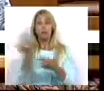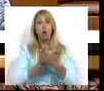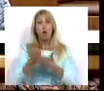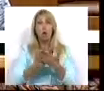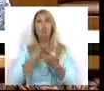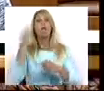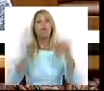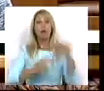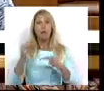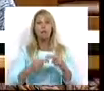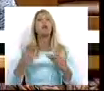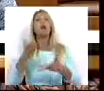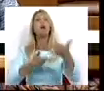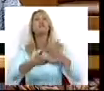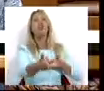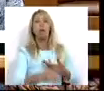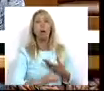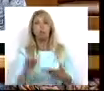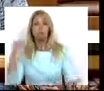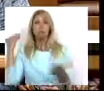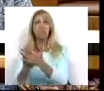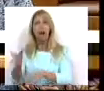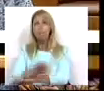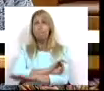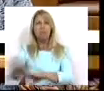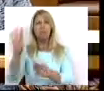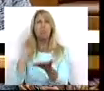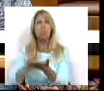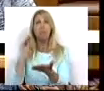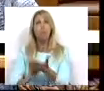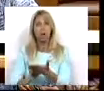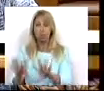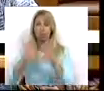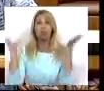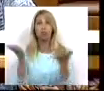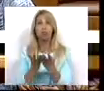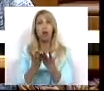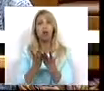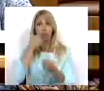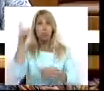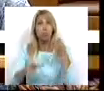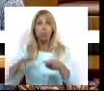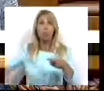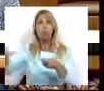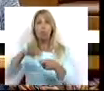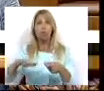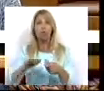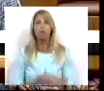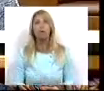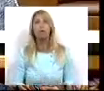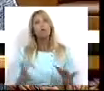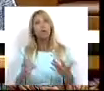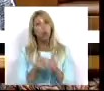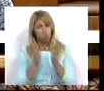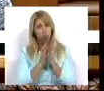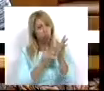que, em troca, deita na miséria e na pobreza a generalidade de um povo. Tudo isto